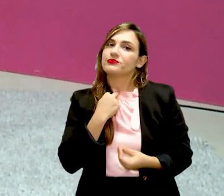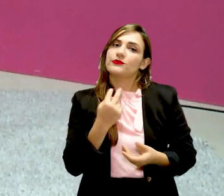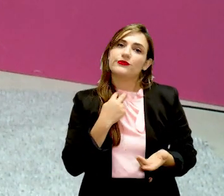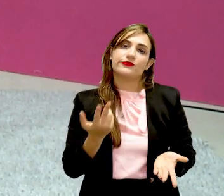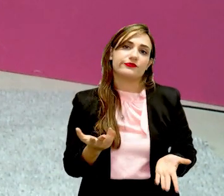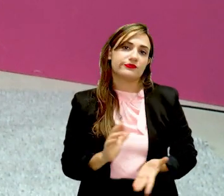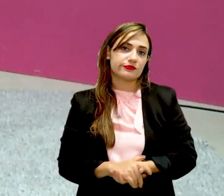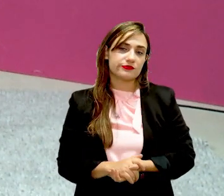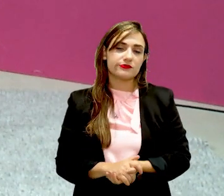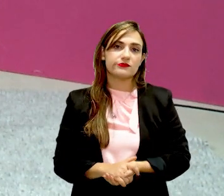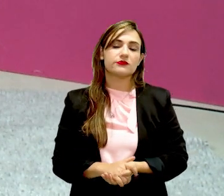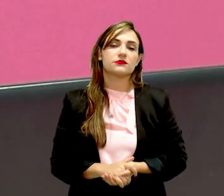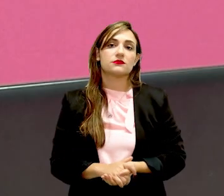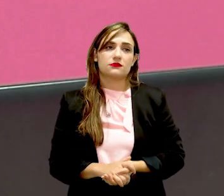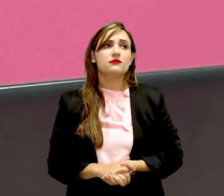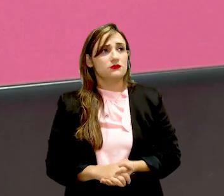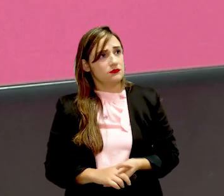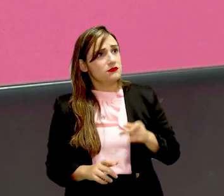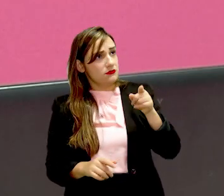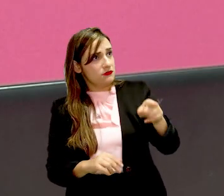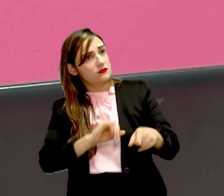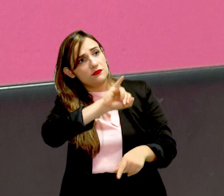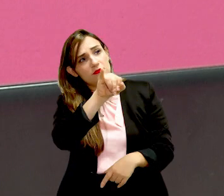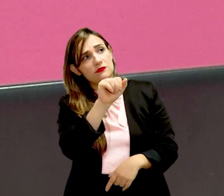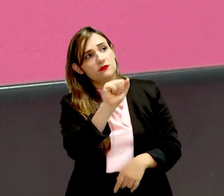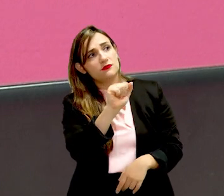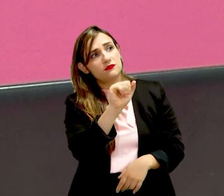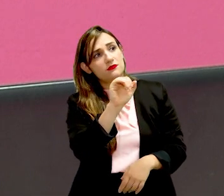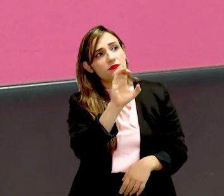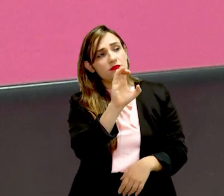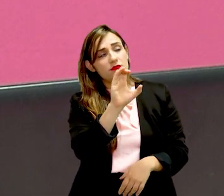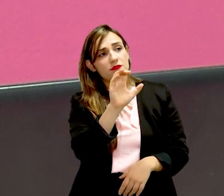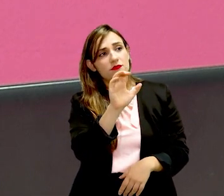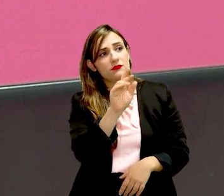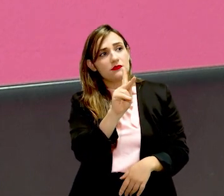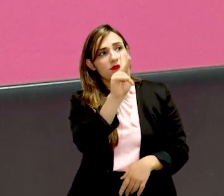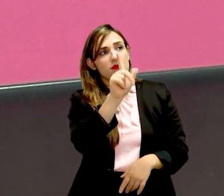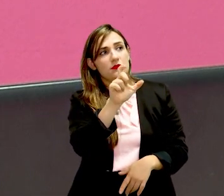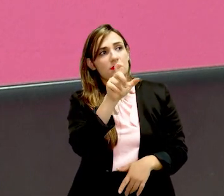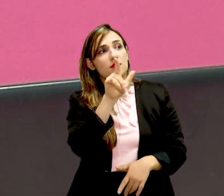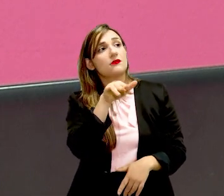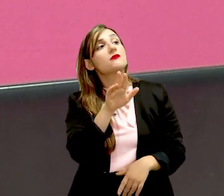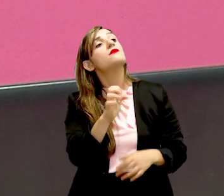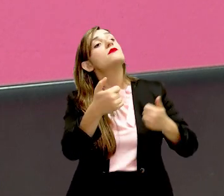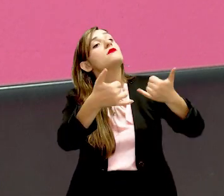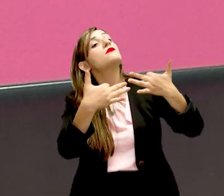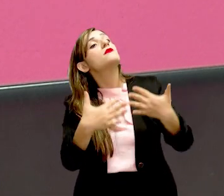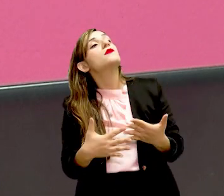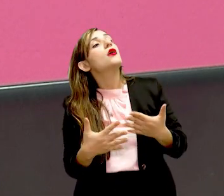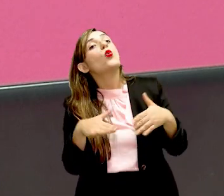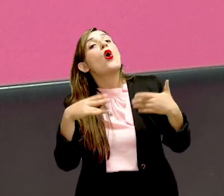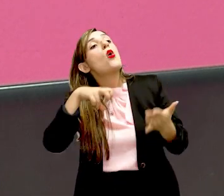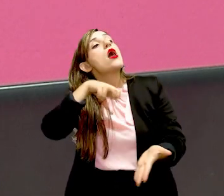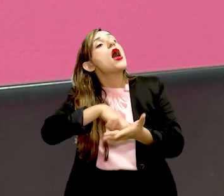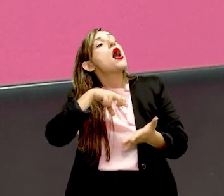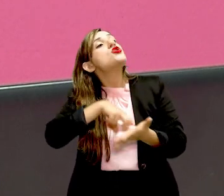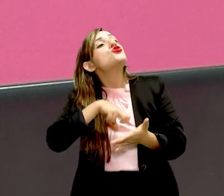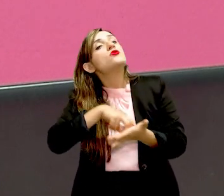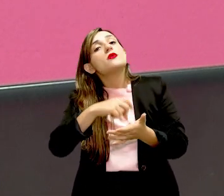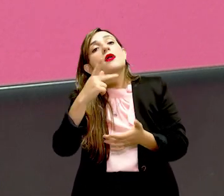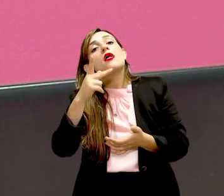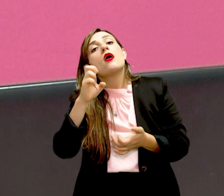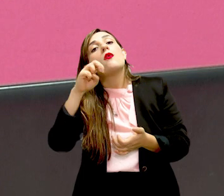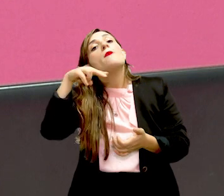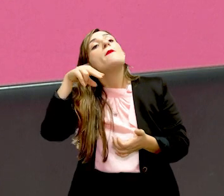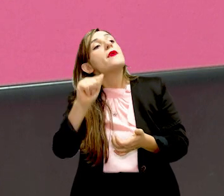eu gostaria até que a senhora colocasse a respeito das penas, né, nessa nova lei que nós estamos comentando aqui, nessa lei que